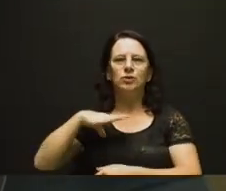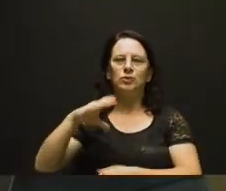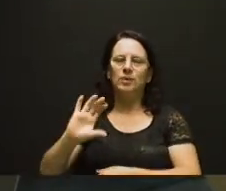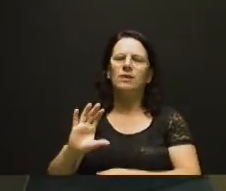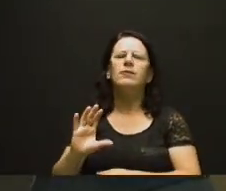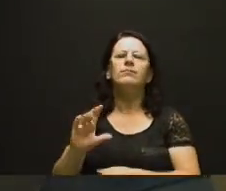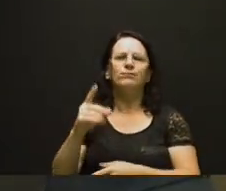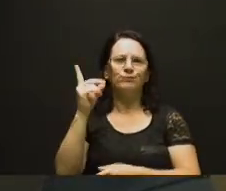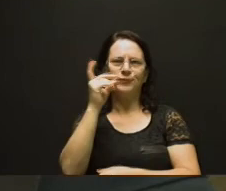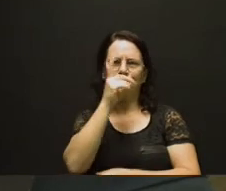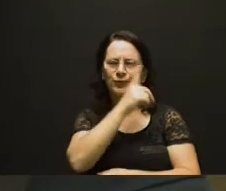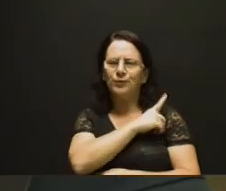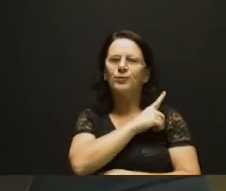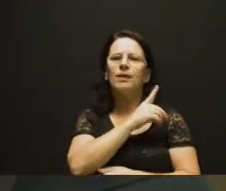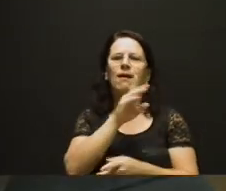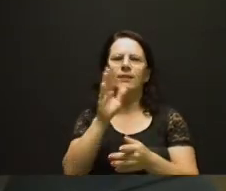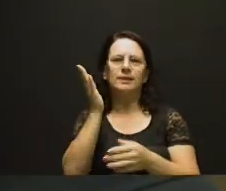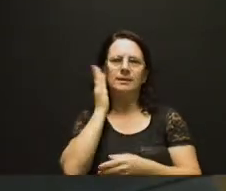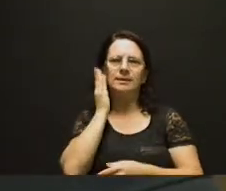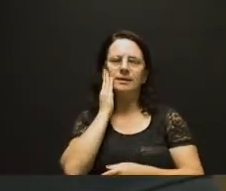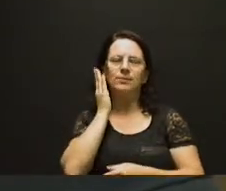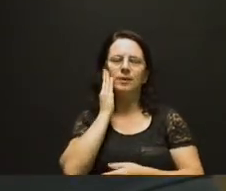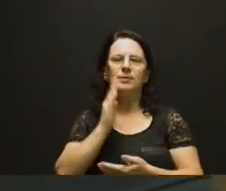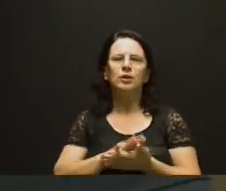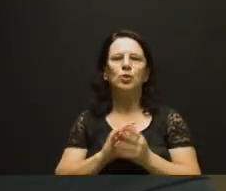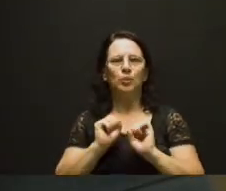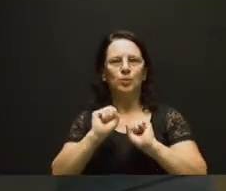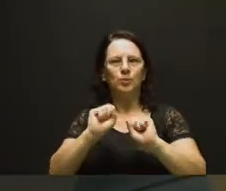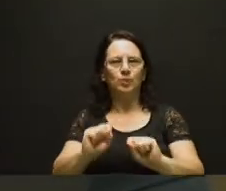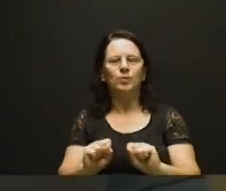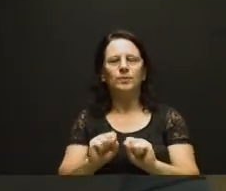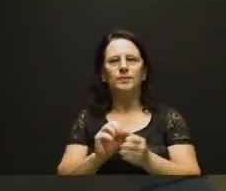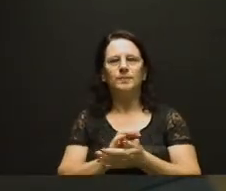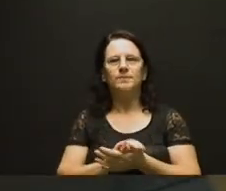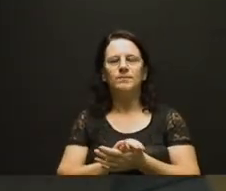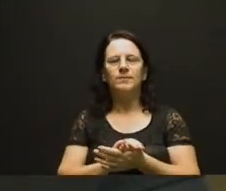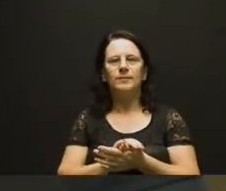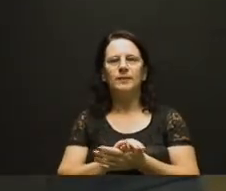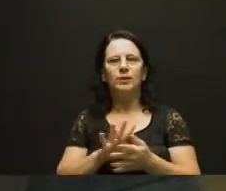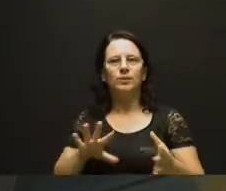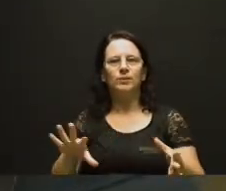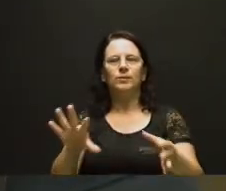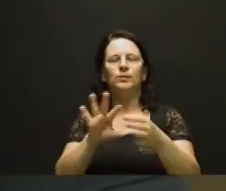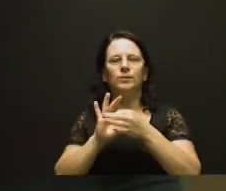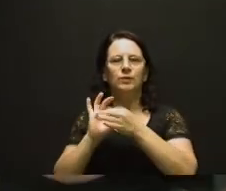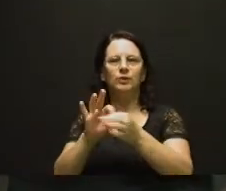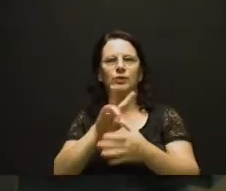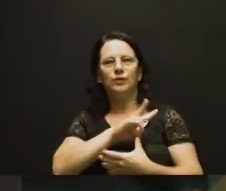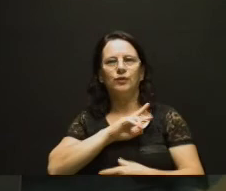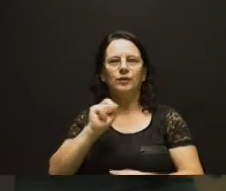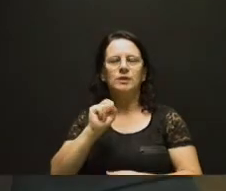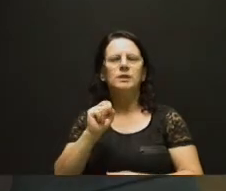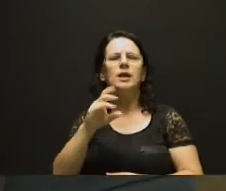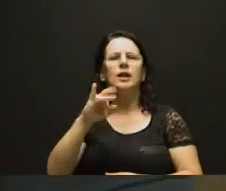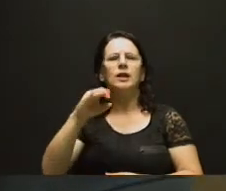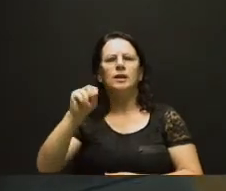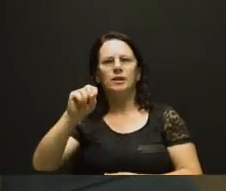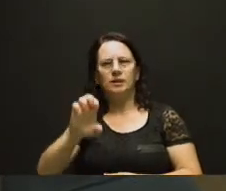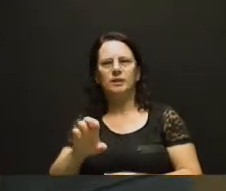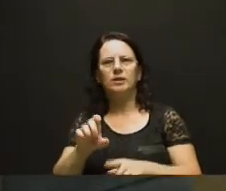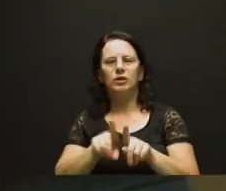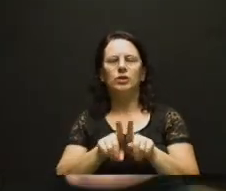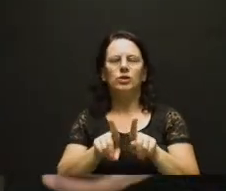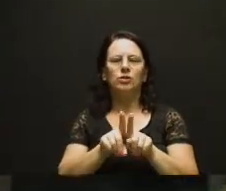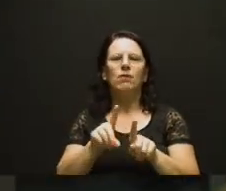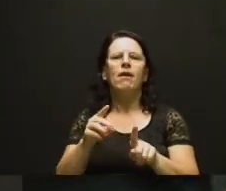das dificuldades é que a gente sabe que nós podemos com a nossa união vencer a crise então estamos aí